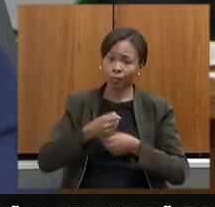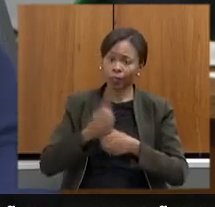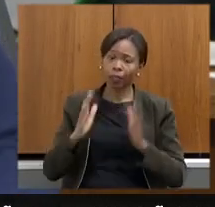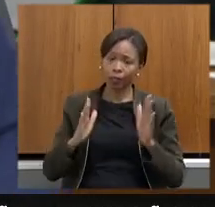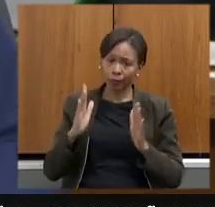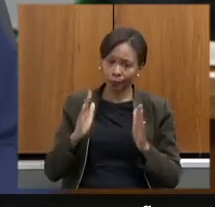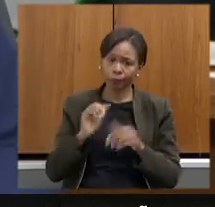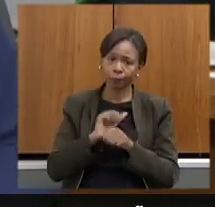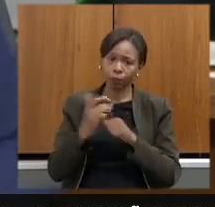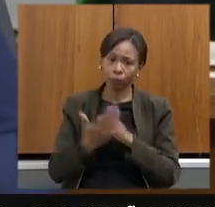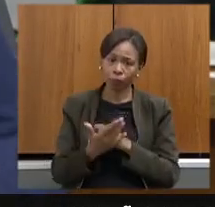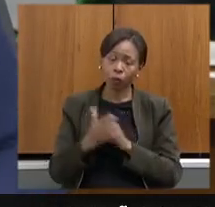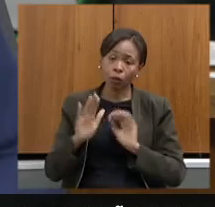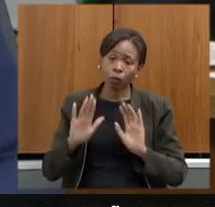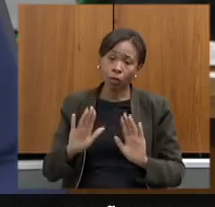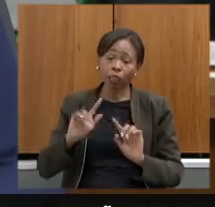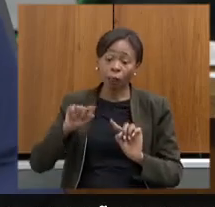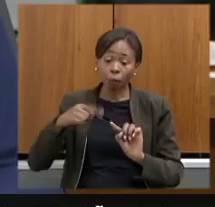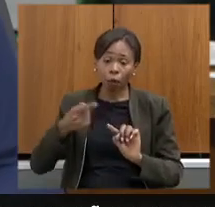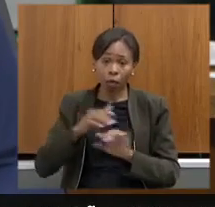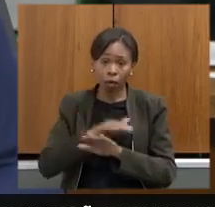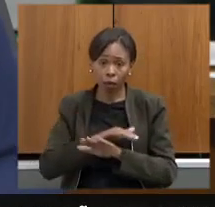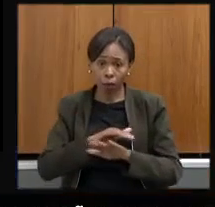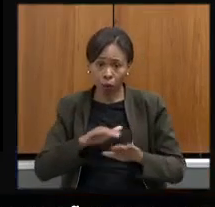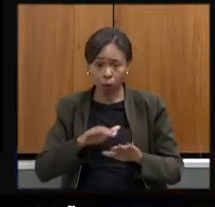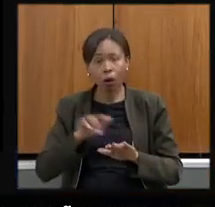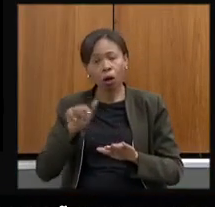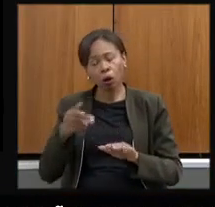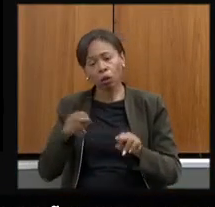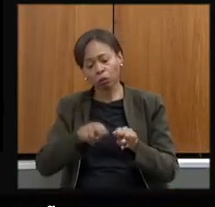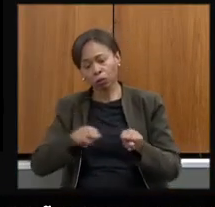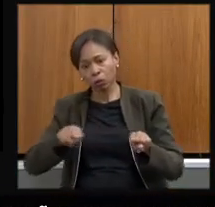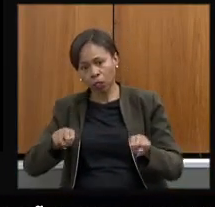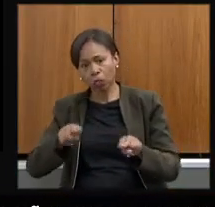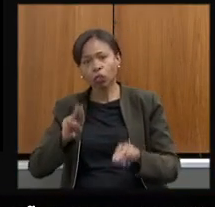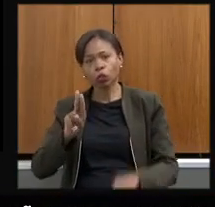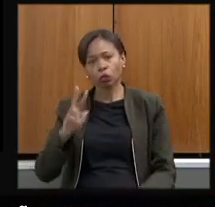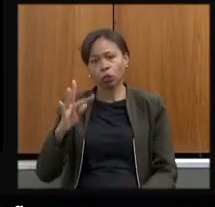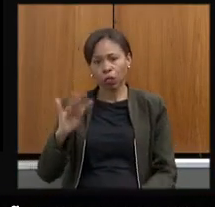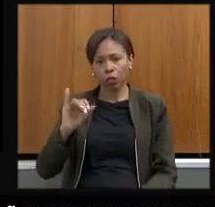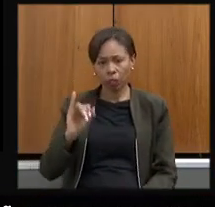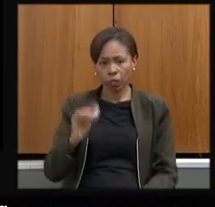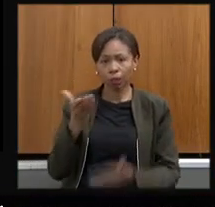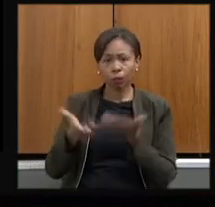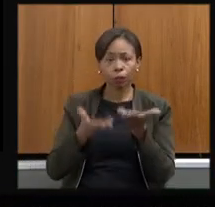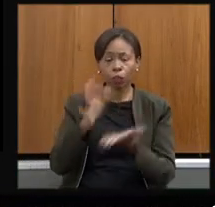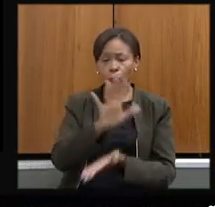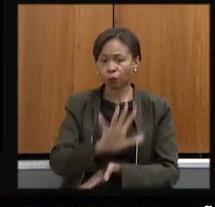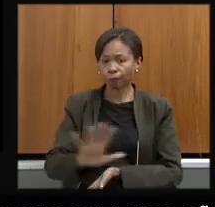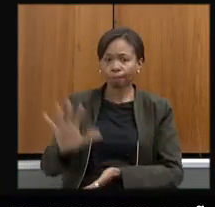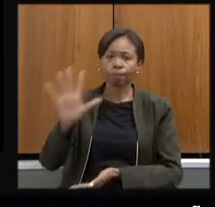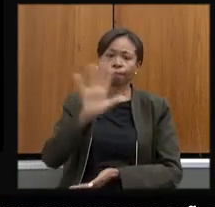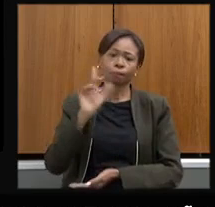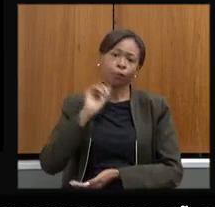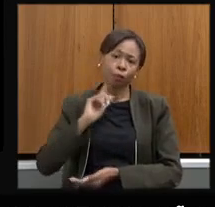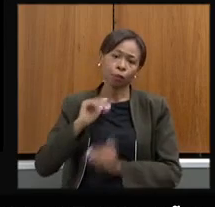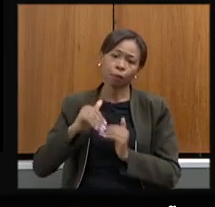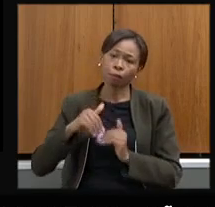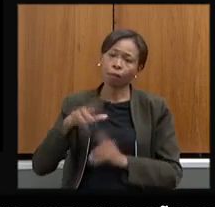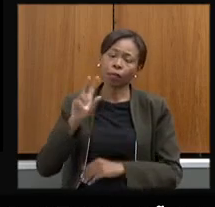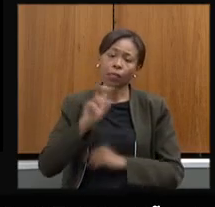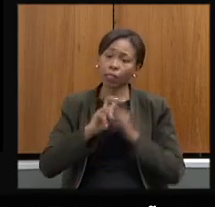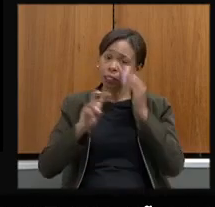pelo Estado após a pandemia para se tornarem leitos de UTI de atendimento geral nosso estado são mais os